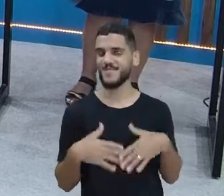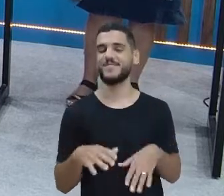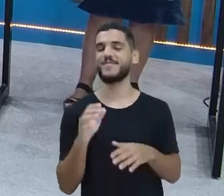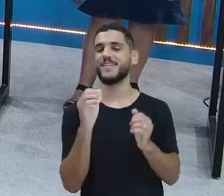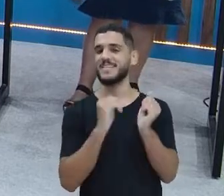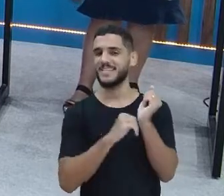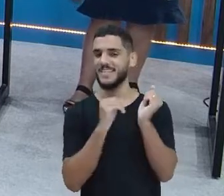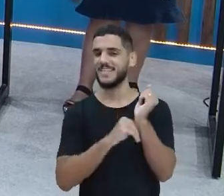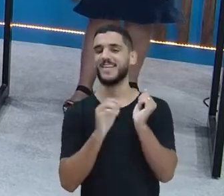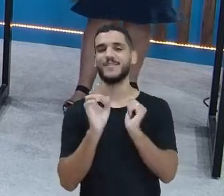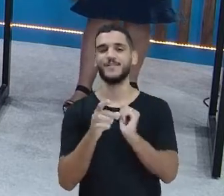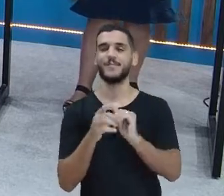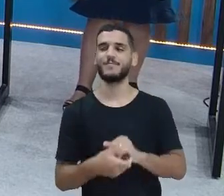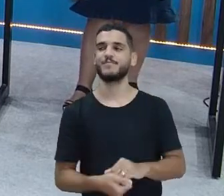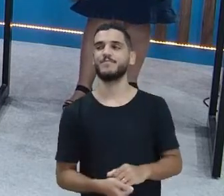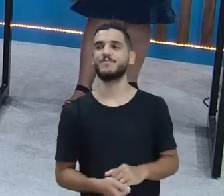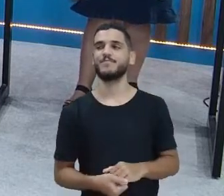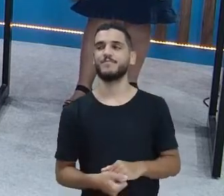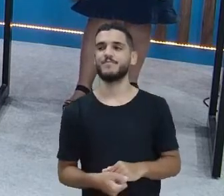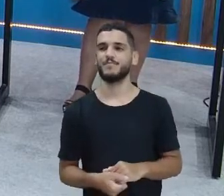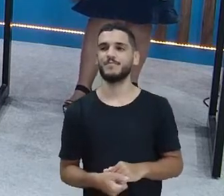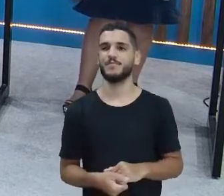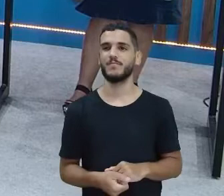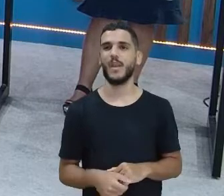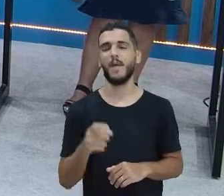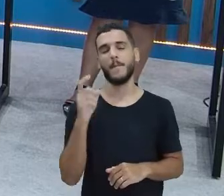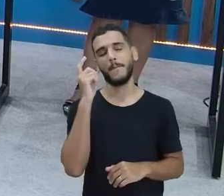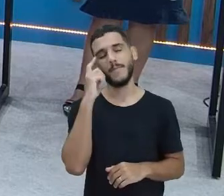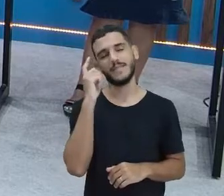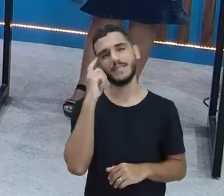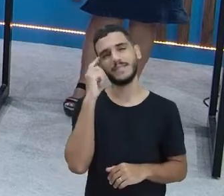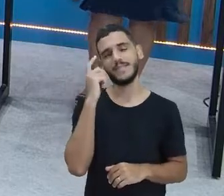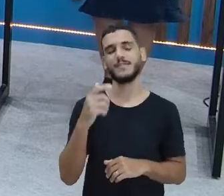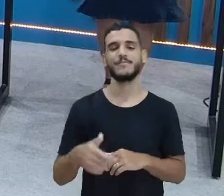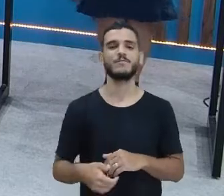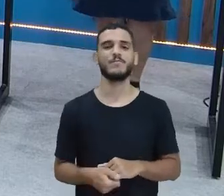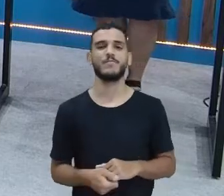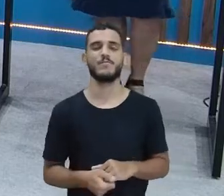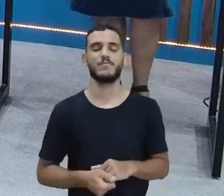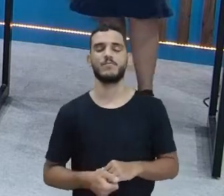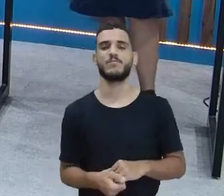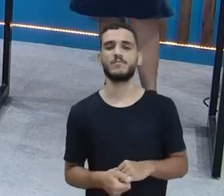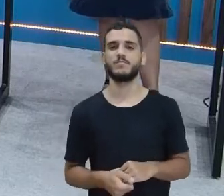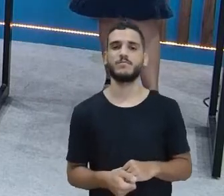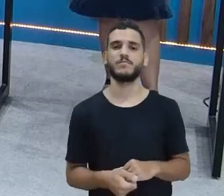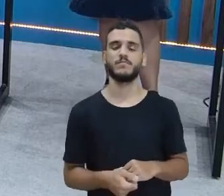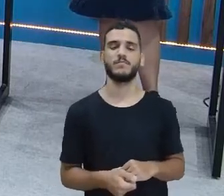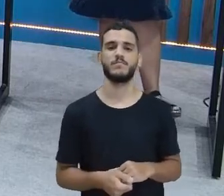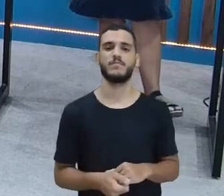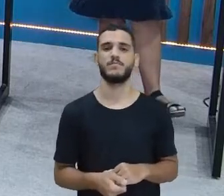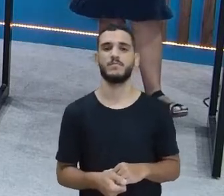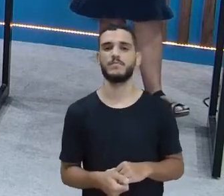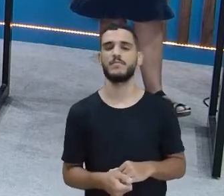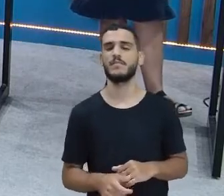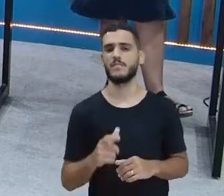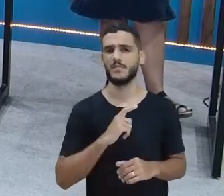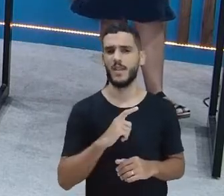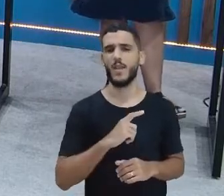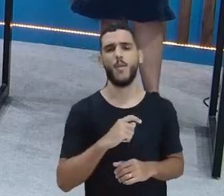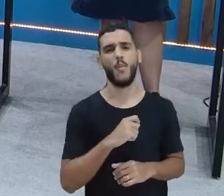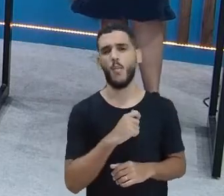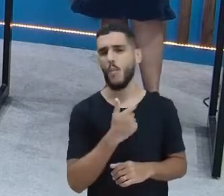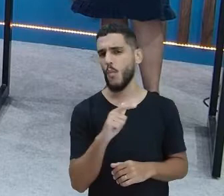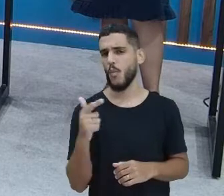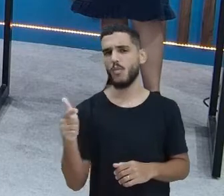na curiosidade. Vamos pensando aqui, o que será que são esses pais? Fica só pensando na curiosidade aí. Tem mais gente. Vai ter mais